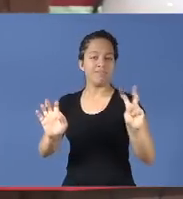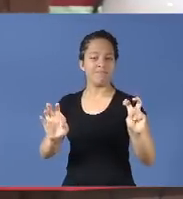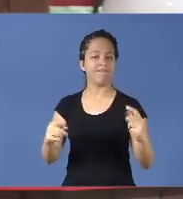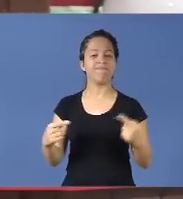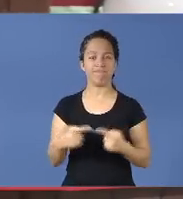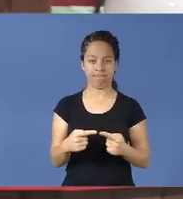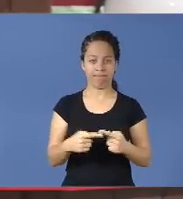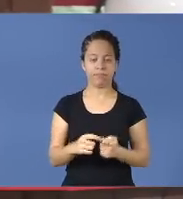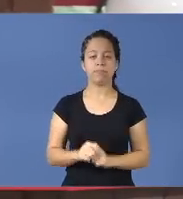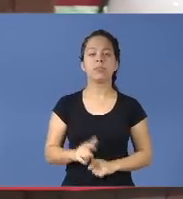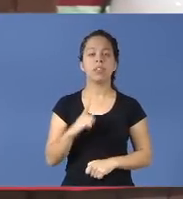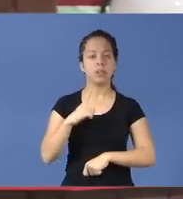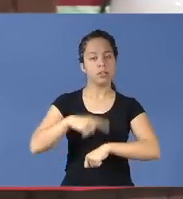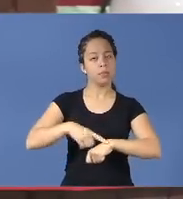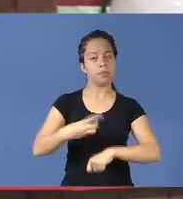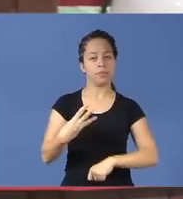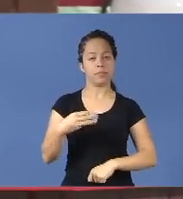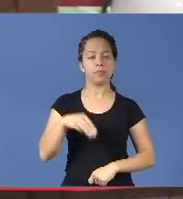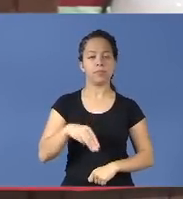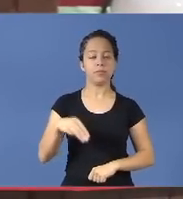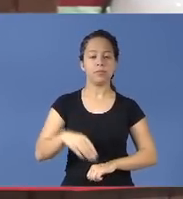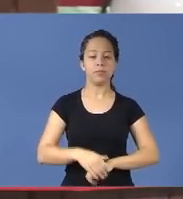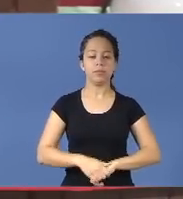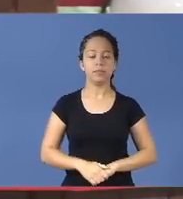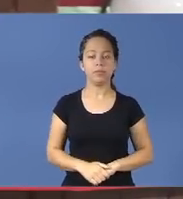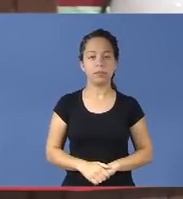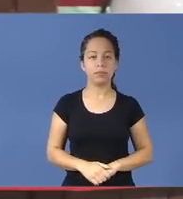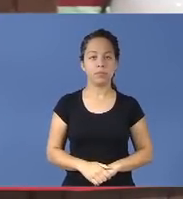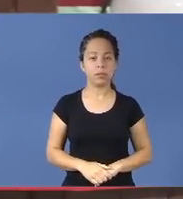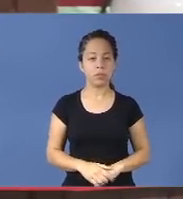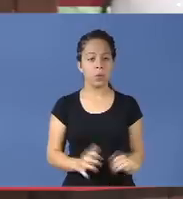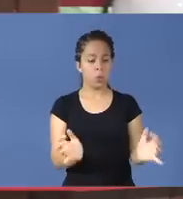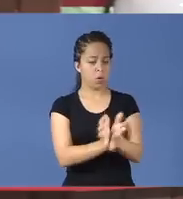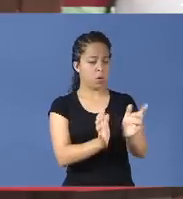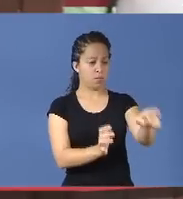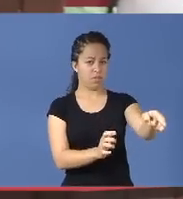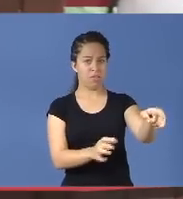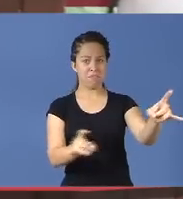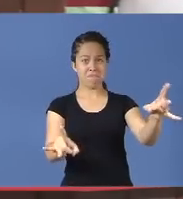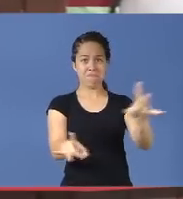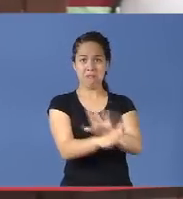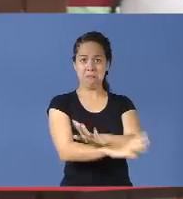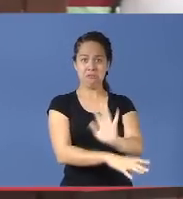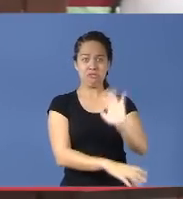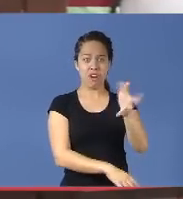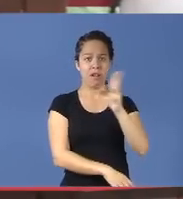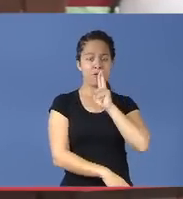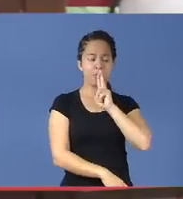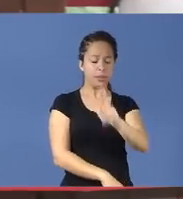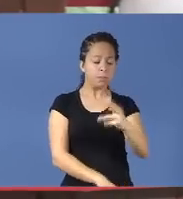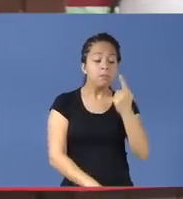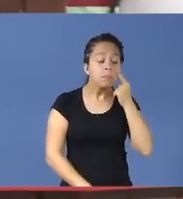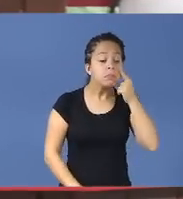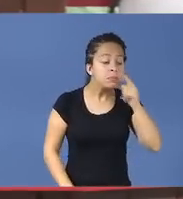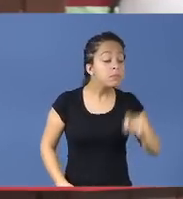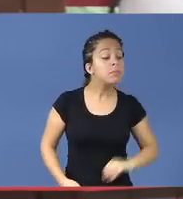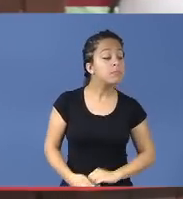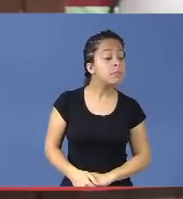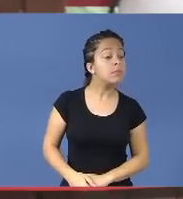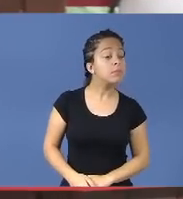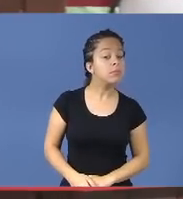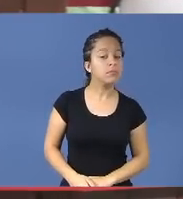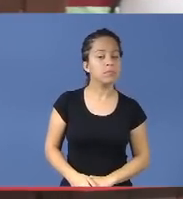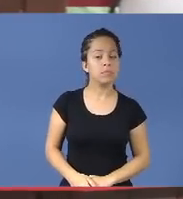Temos 3 minutos. O lado de cá. Aliás, o lado de cá já fez, né? Vamos lá. Trabalhamos simultaneamente. É,